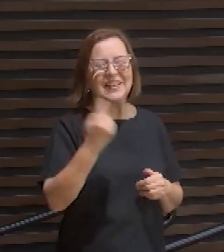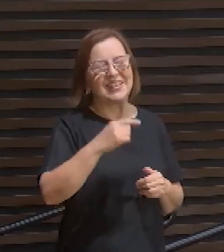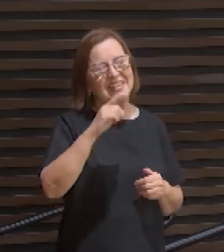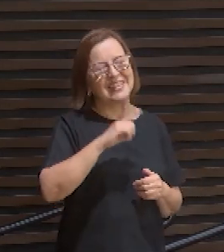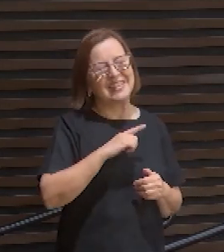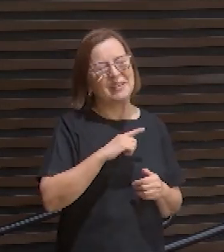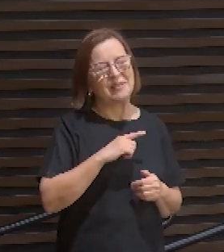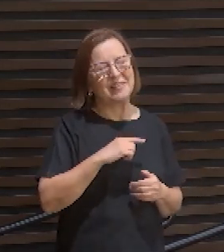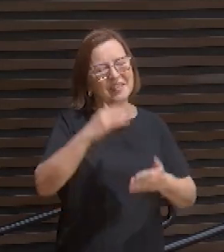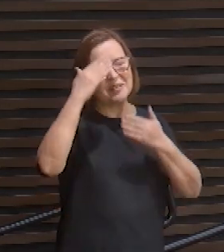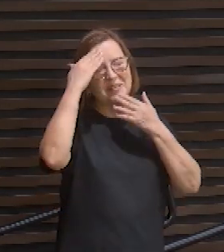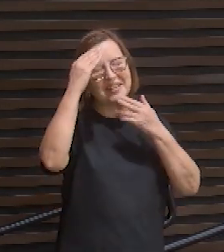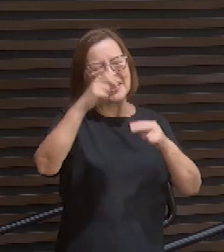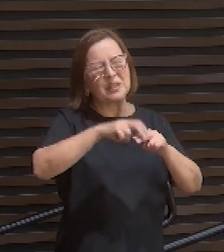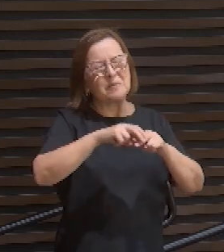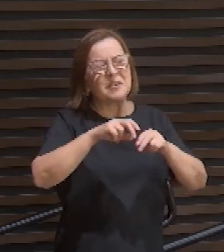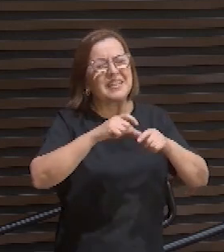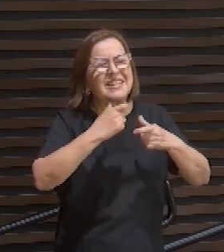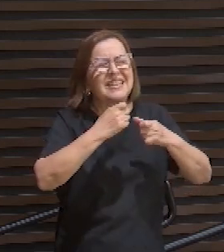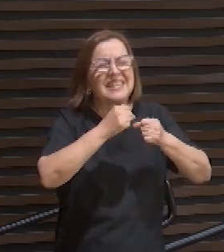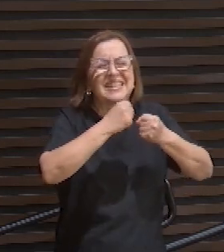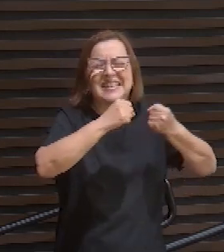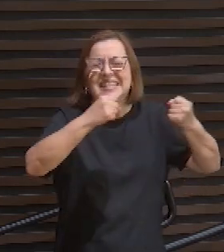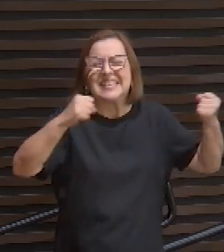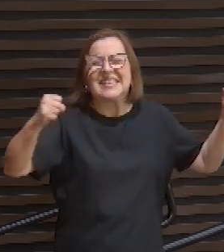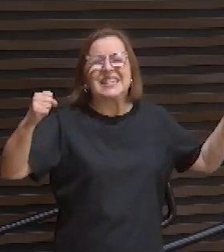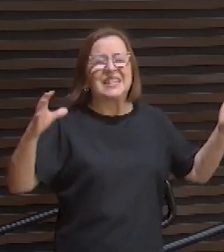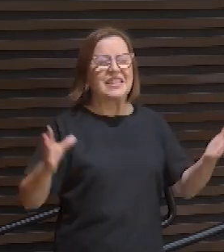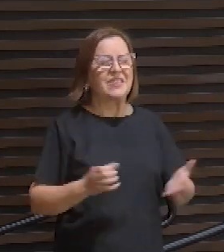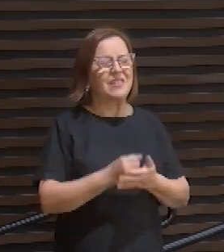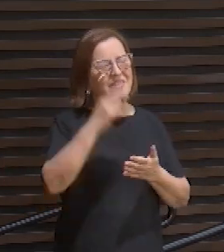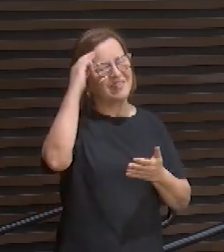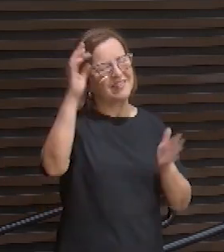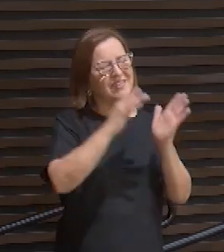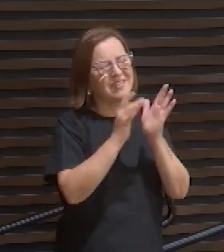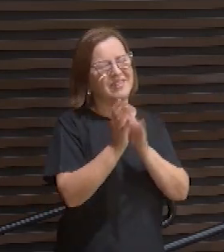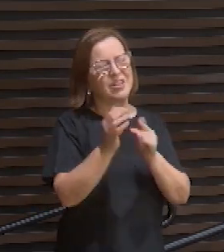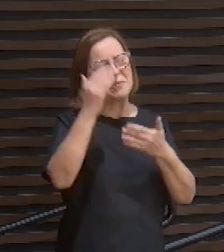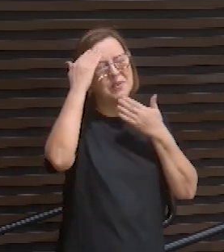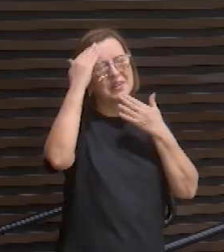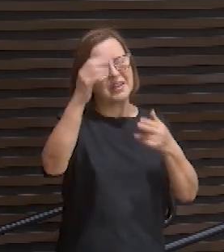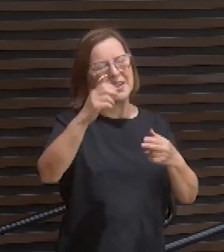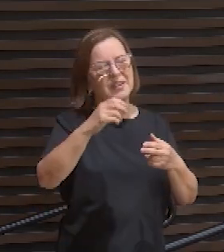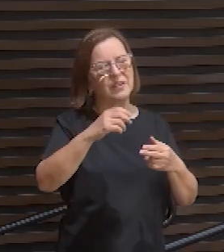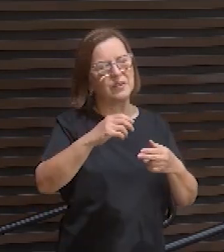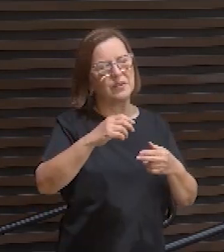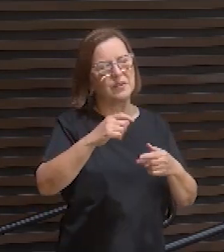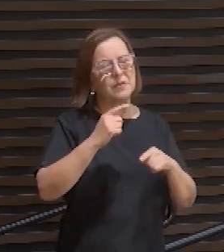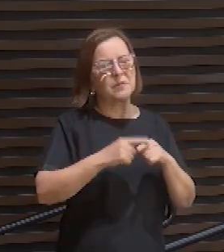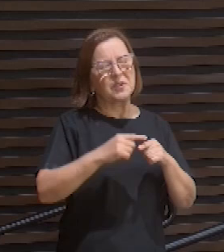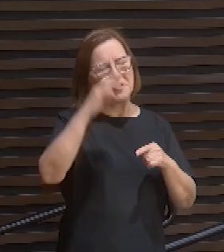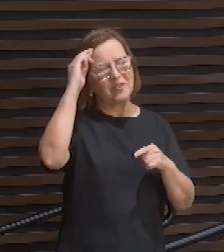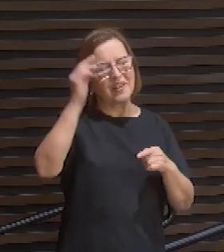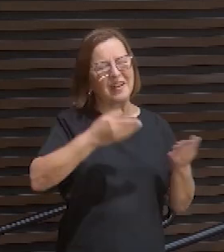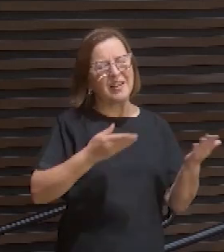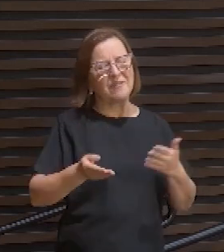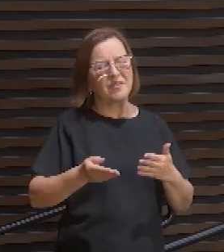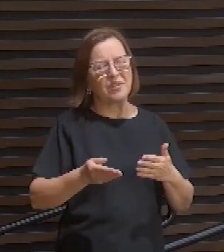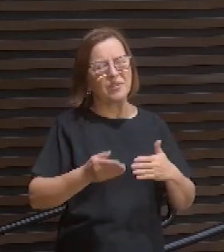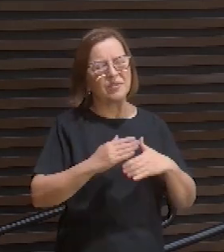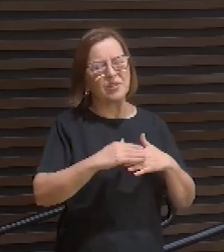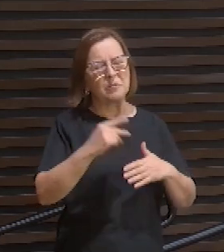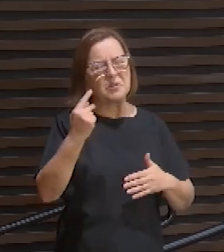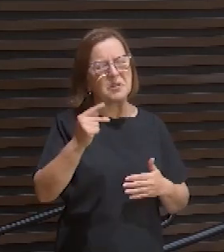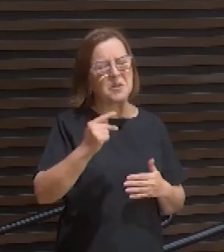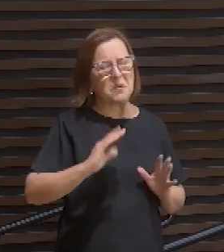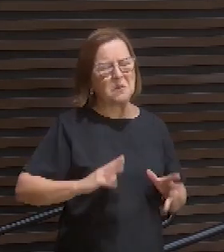Obrigado por tão grande salvação, Senhor Jesus. Obrigado porque o Senhor levou sobre o teu corpo santo, bendito, sem pecado,